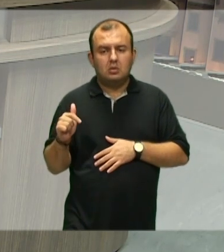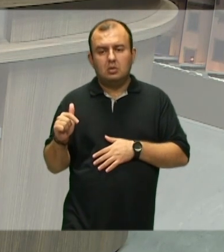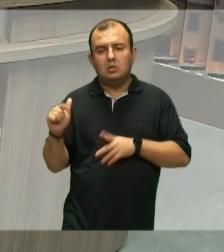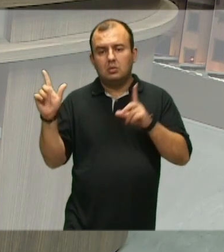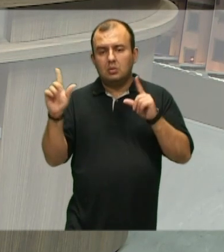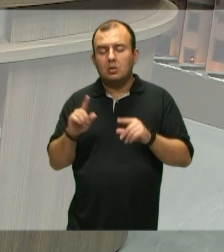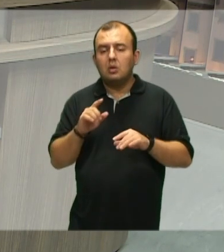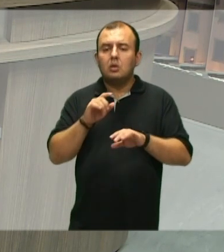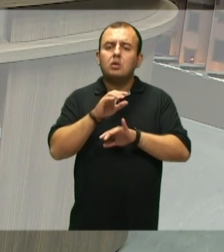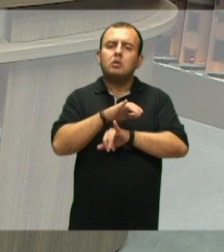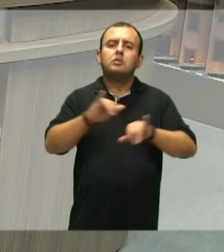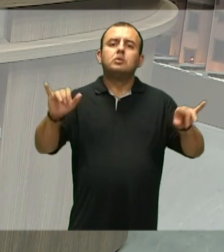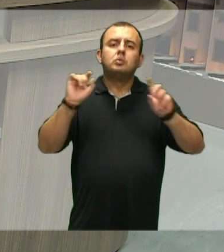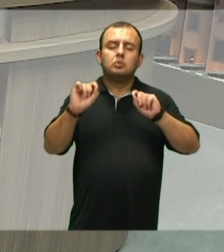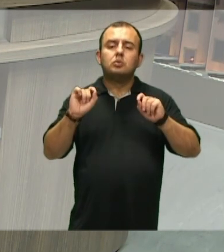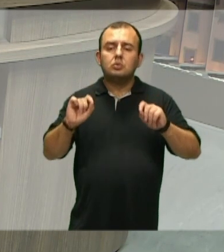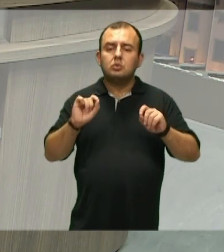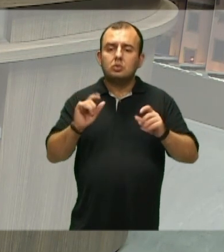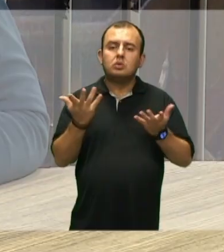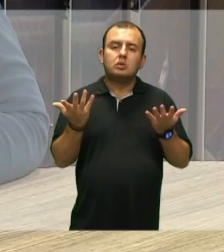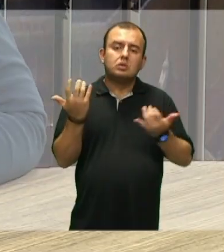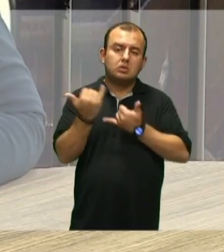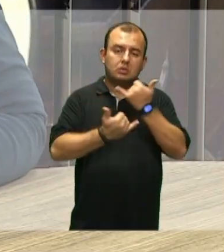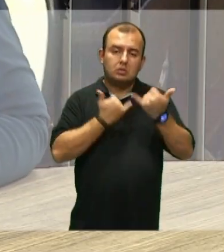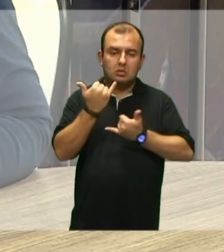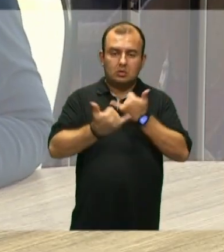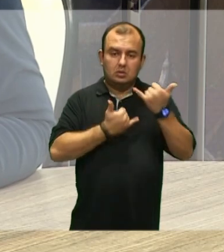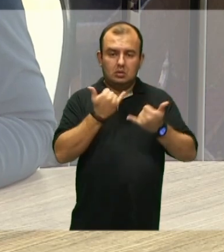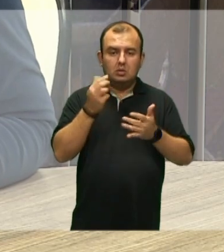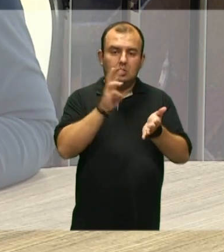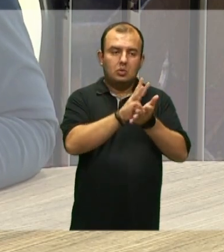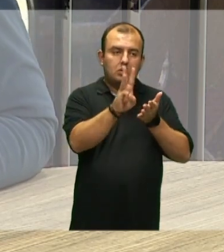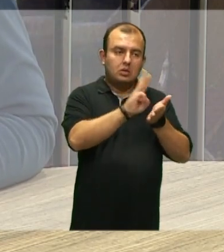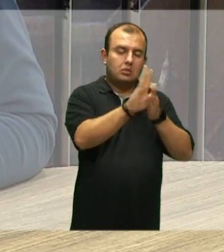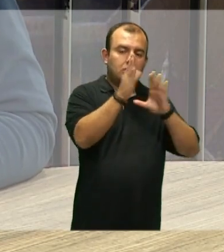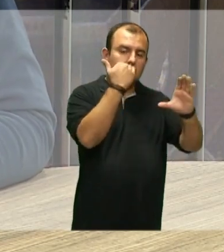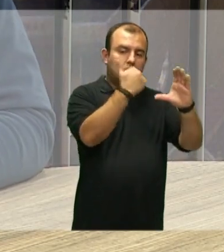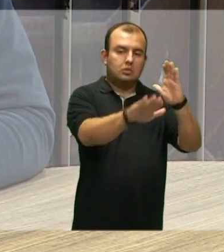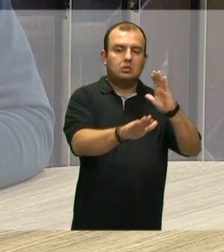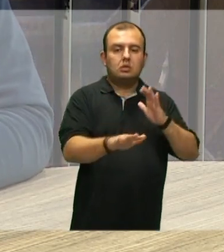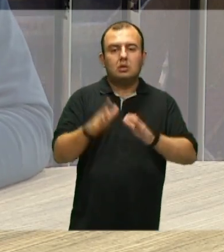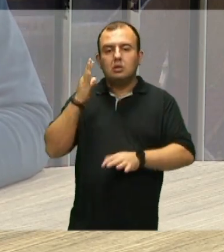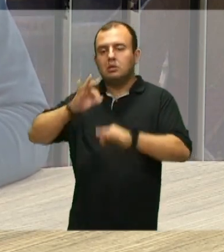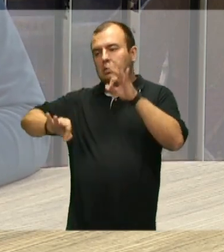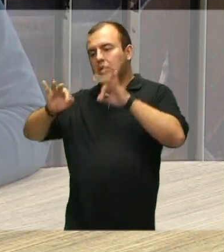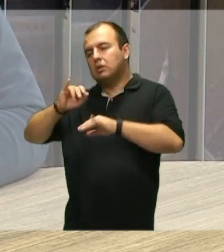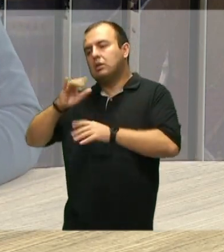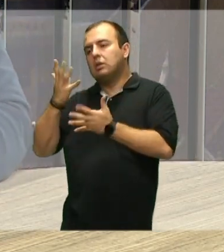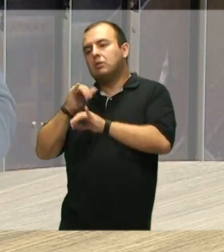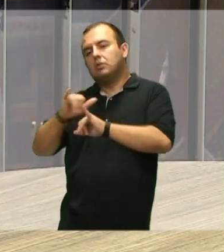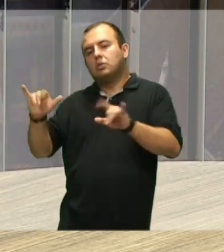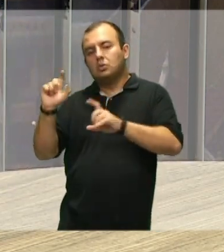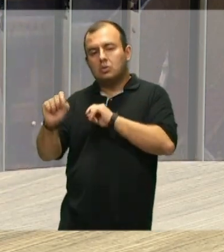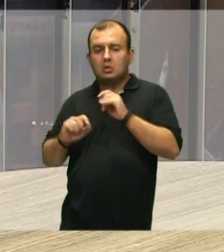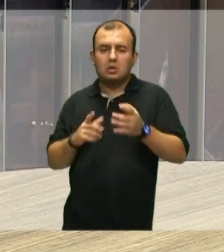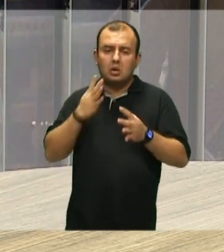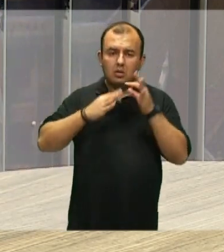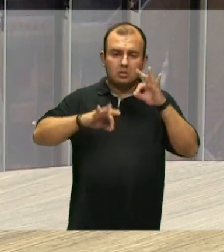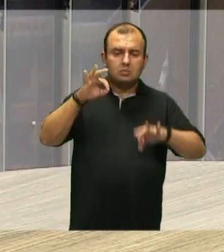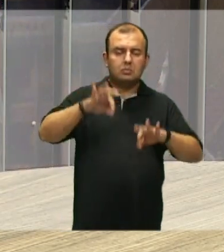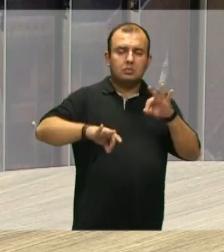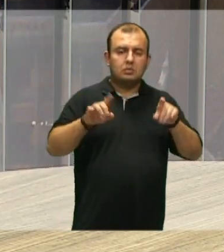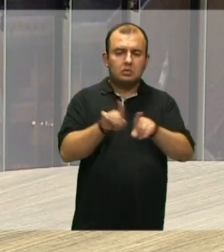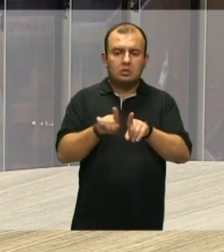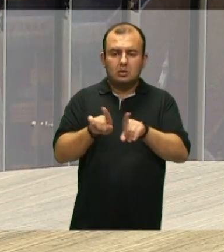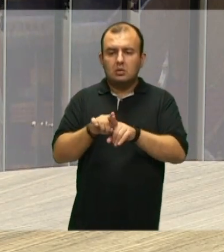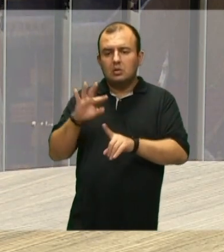mas qual é a mensagem da peça? A gente costuma brincar, quem manda mensagem no WhatsApp, gente, né? Uma peça, ela tá ali para... Até porque, assim,